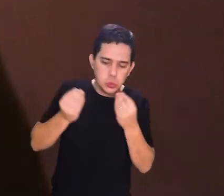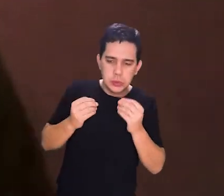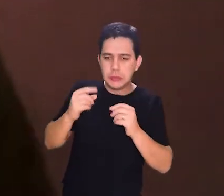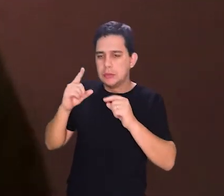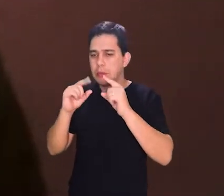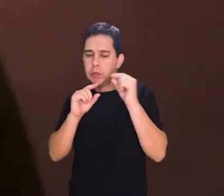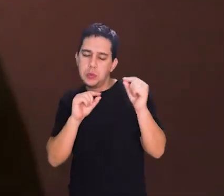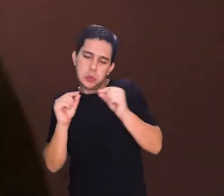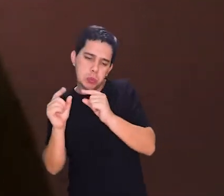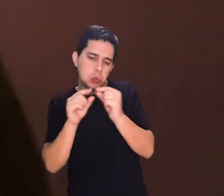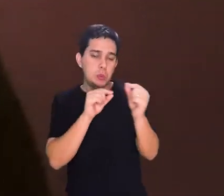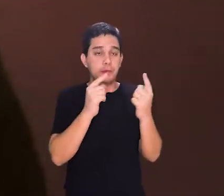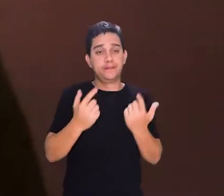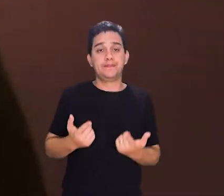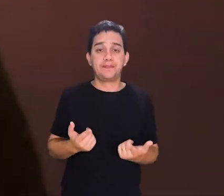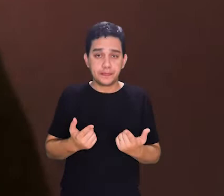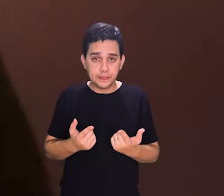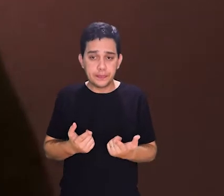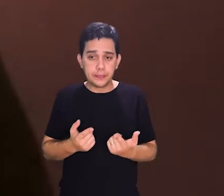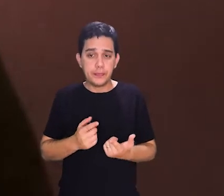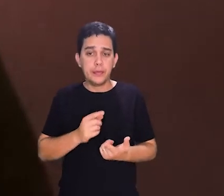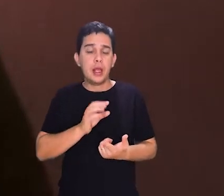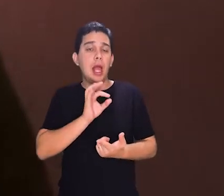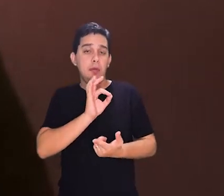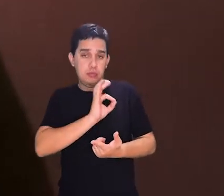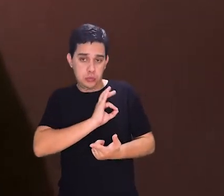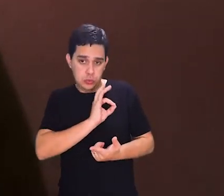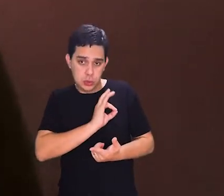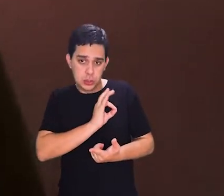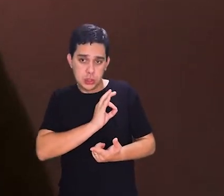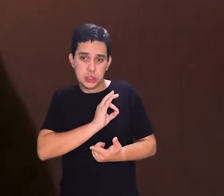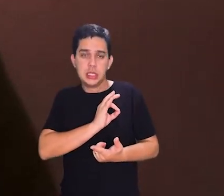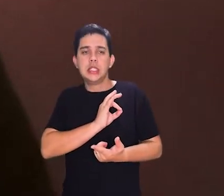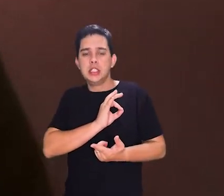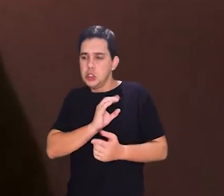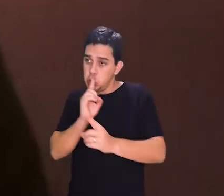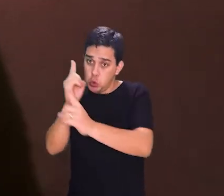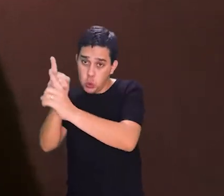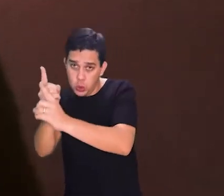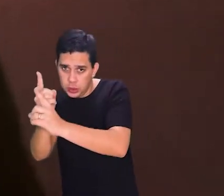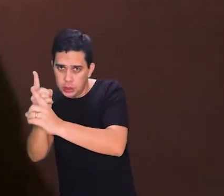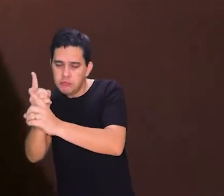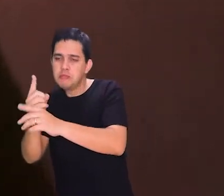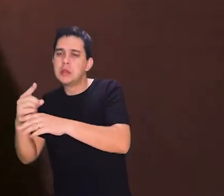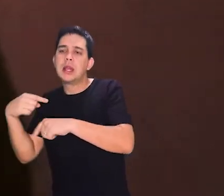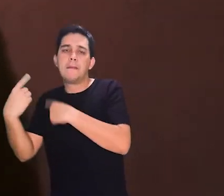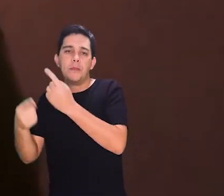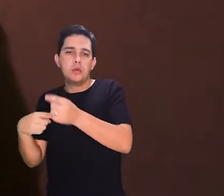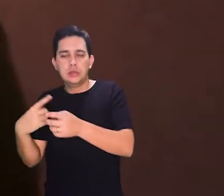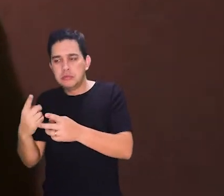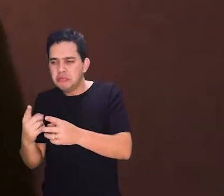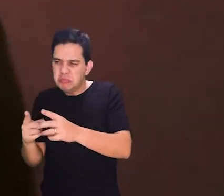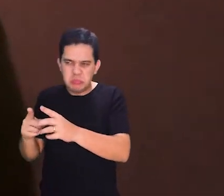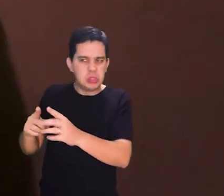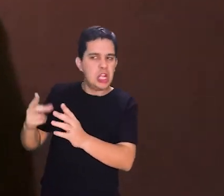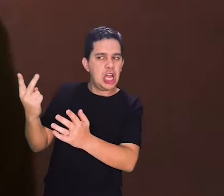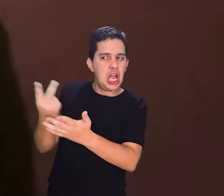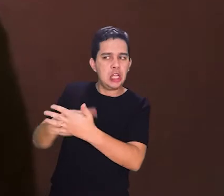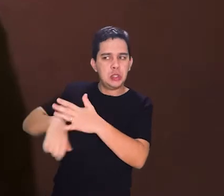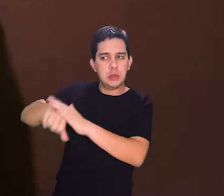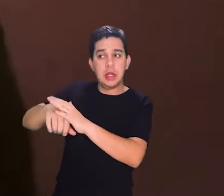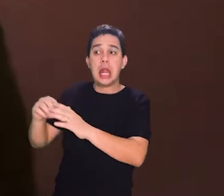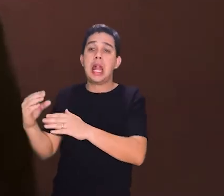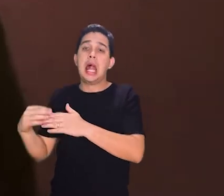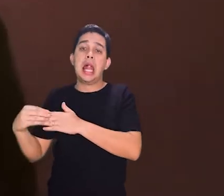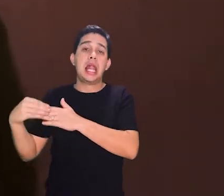A polícia leva o fato para o MP, leva o fato para o promotor, a gente senta e aí